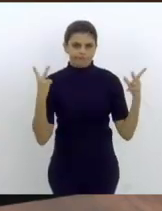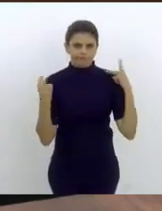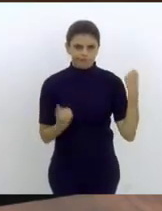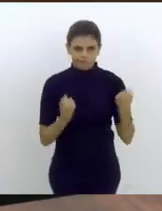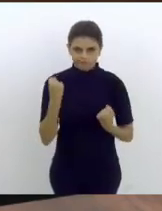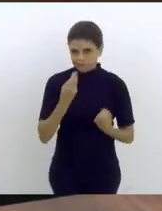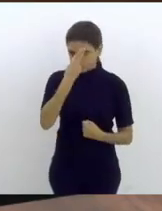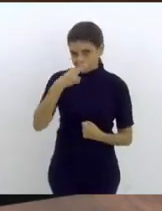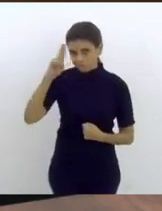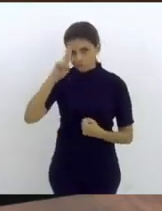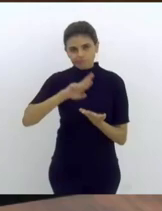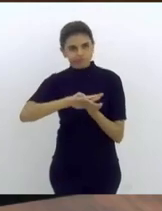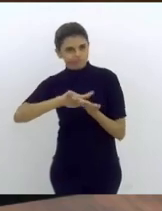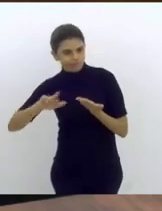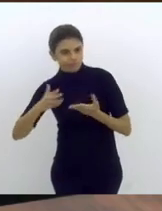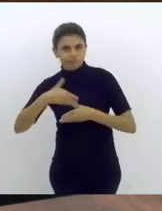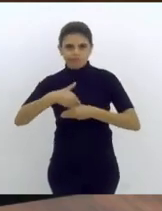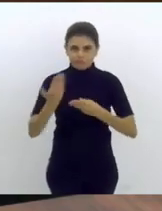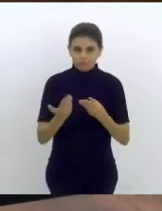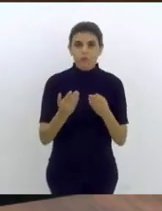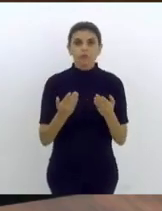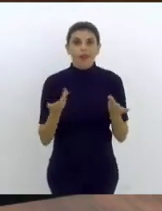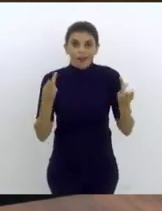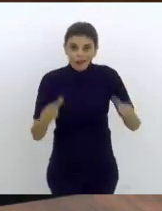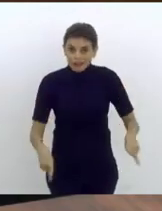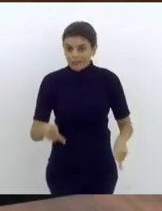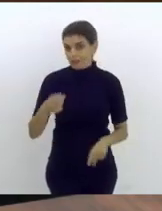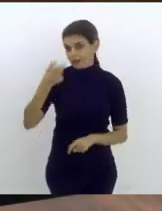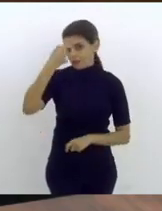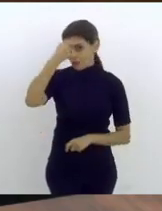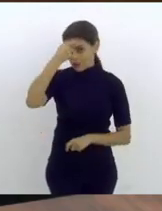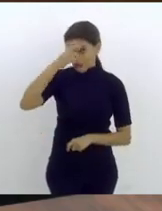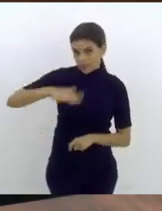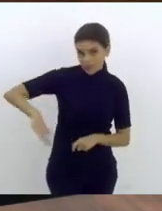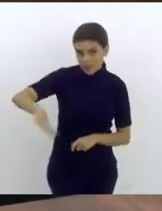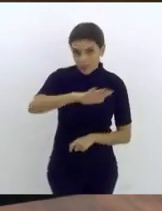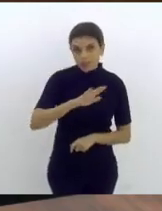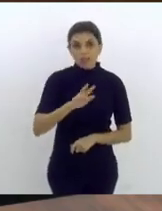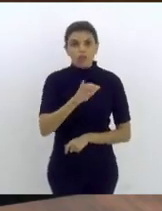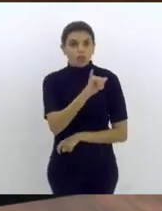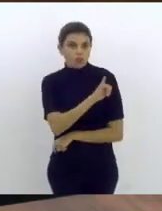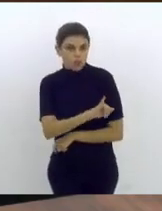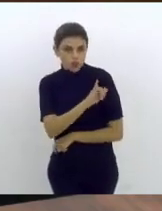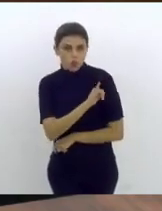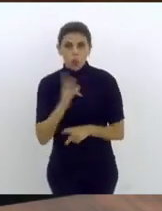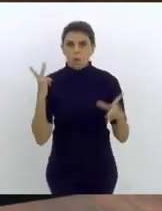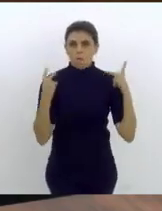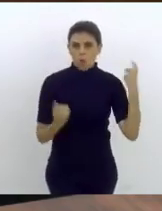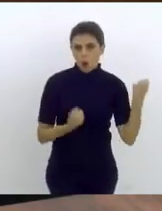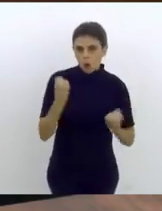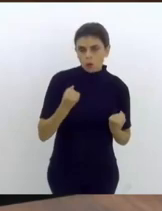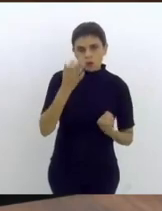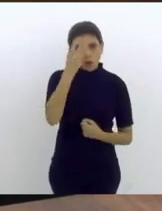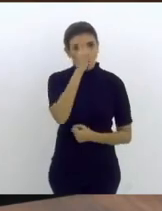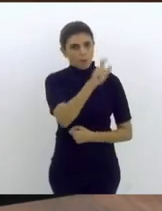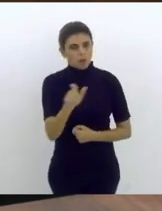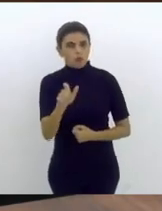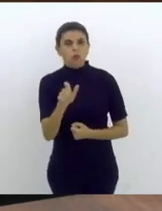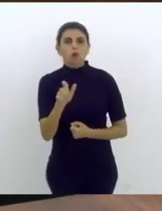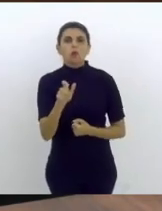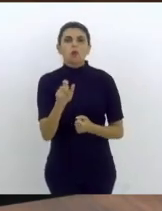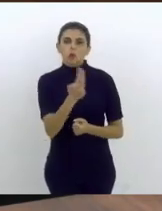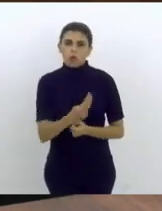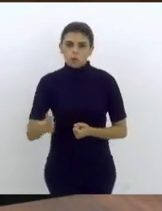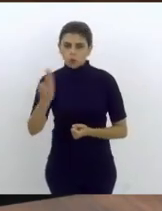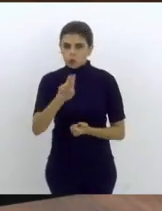Janeiro pensando inconscientizar os motoristas e usuários da plataforma e evitar casos